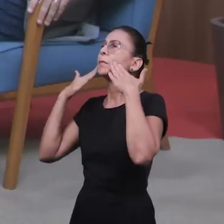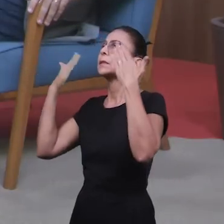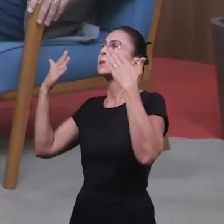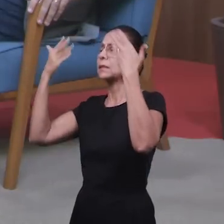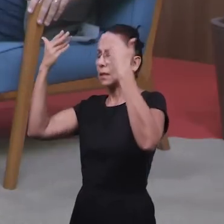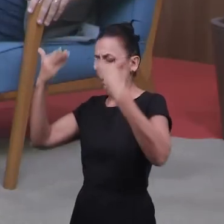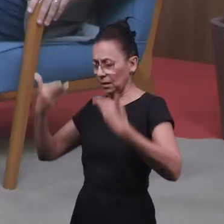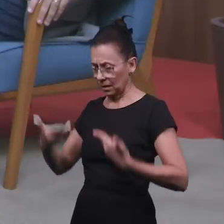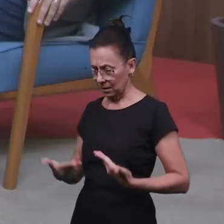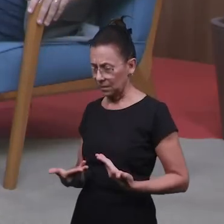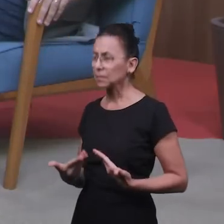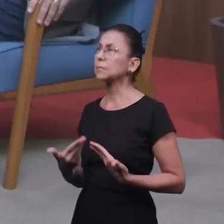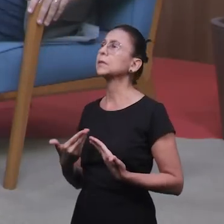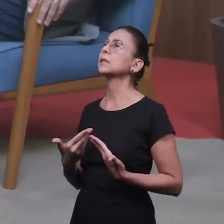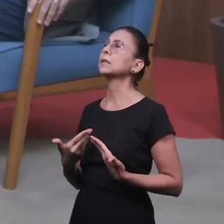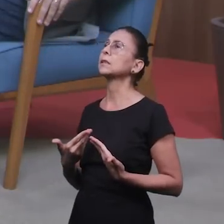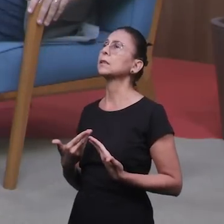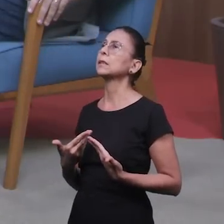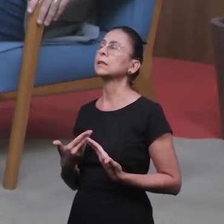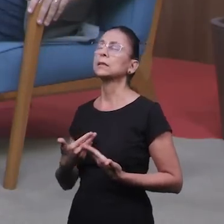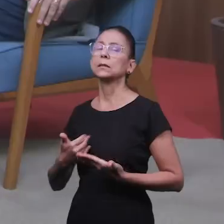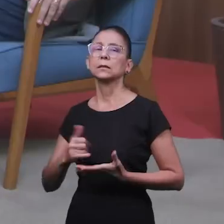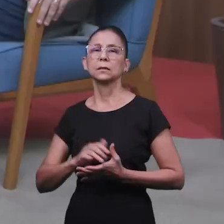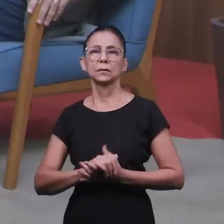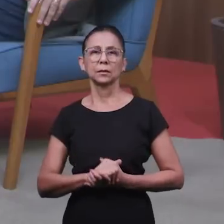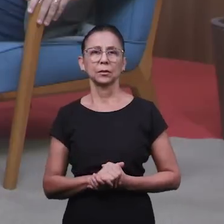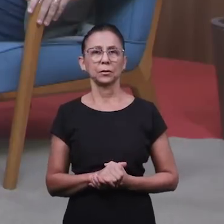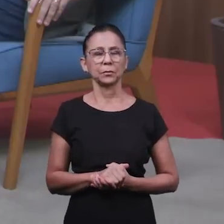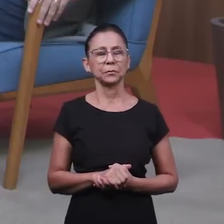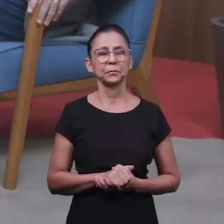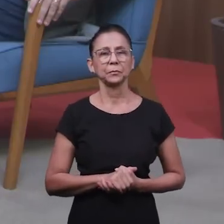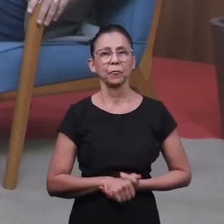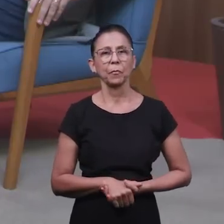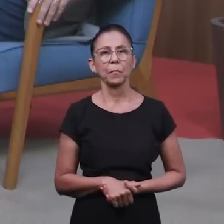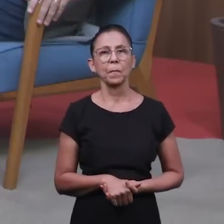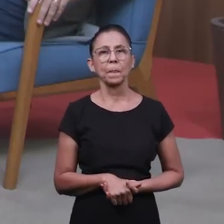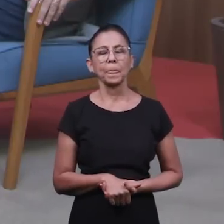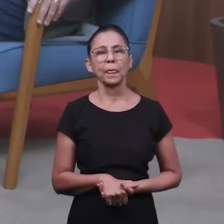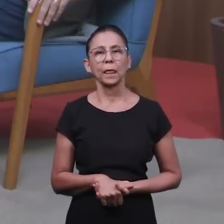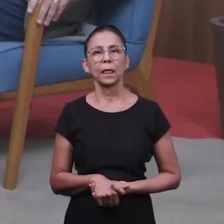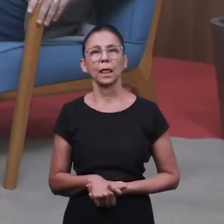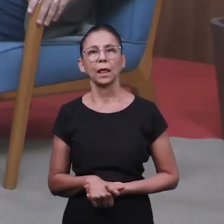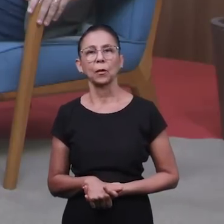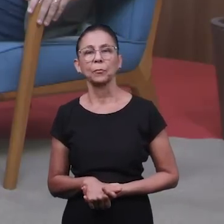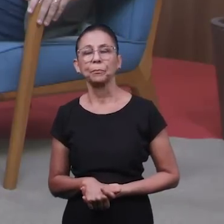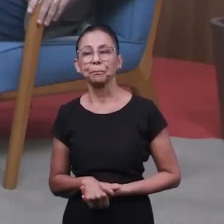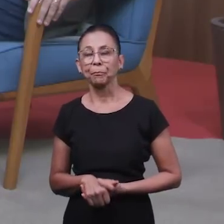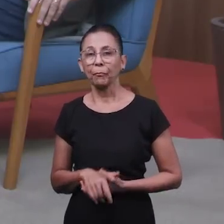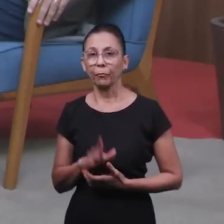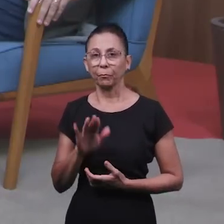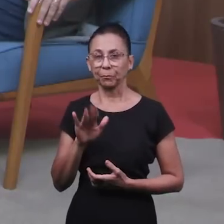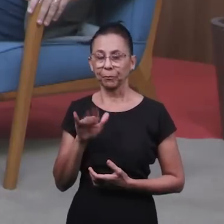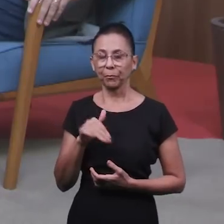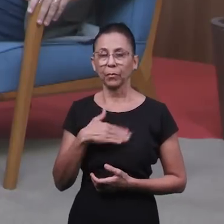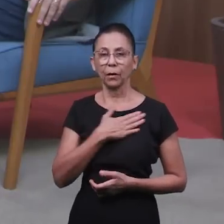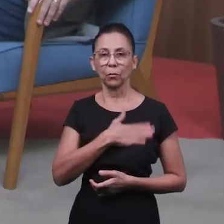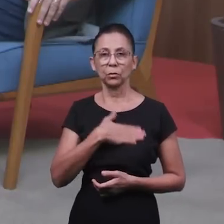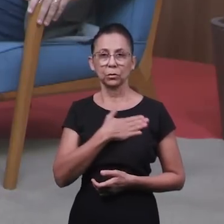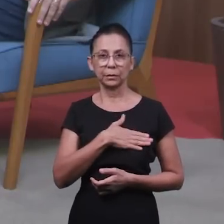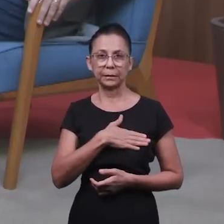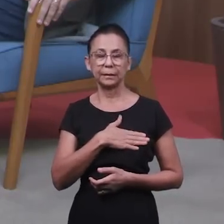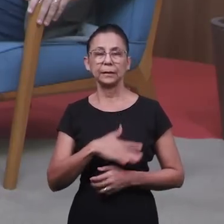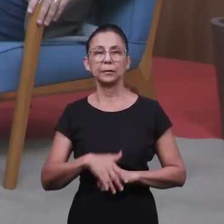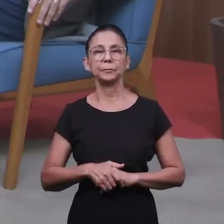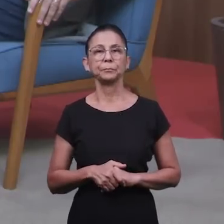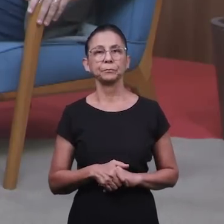que o Sérgio acabou de explicar agora há pouco, pombas selvagens. Pombas selvagens. Eu gostaria, Josias e Daniel, claro,